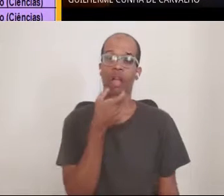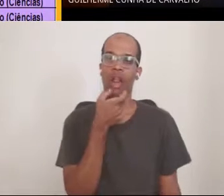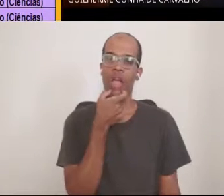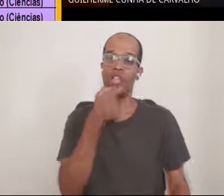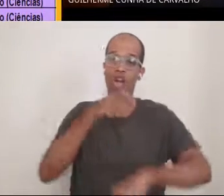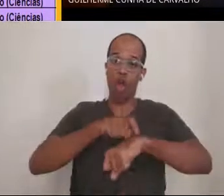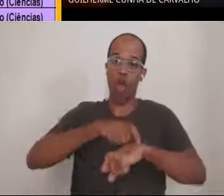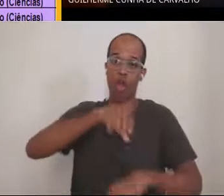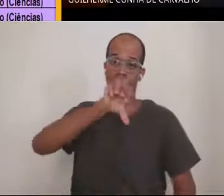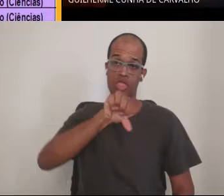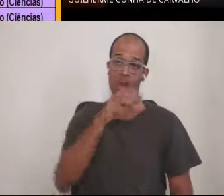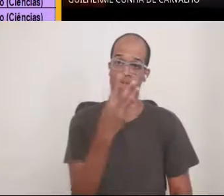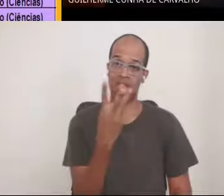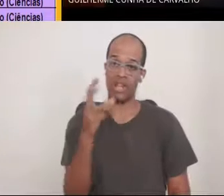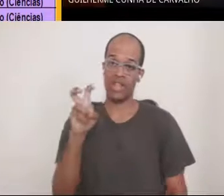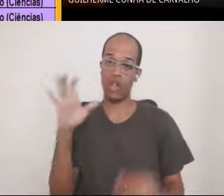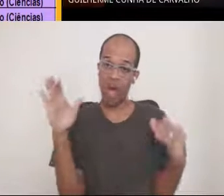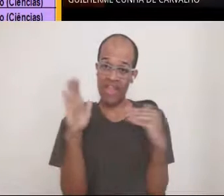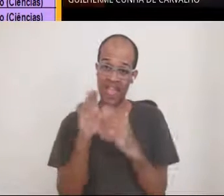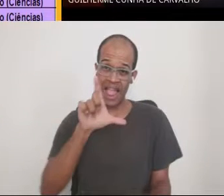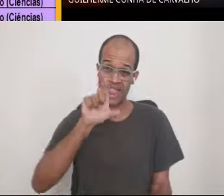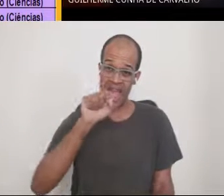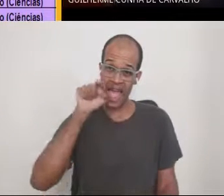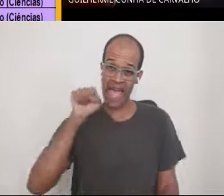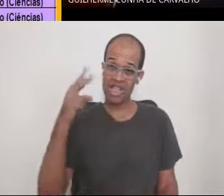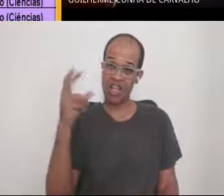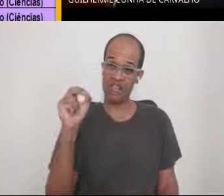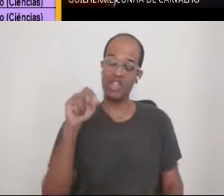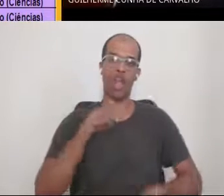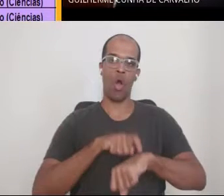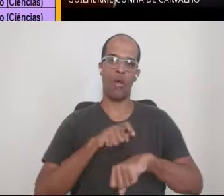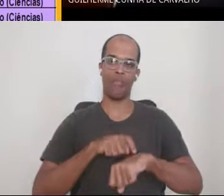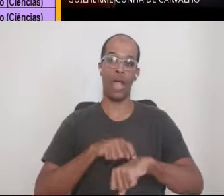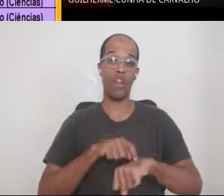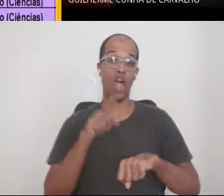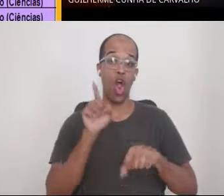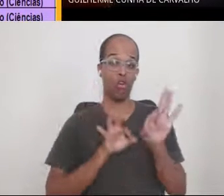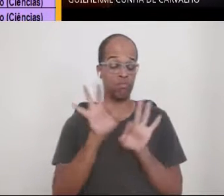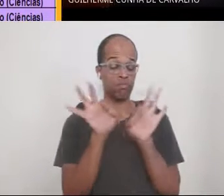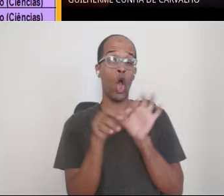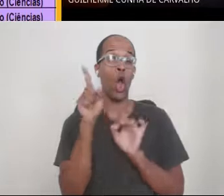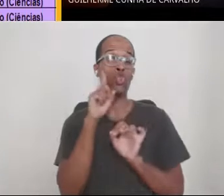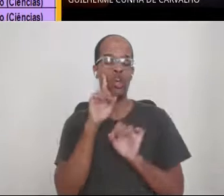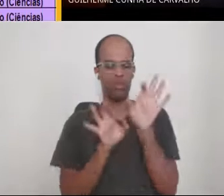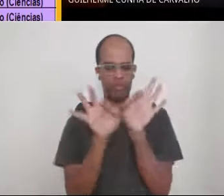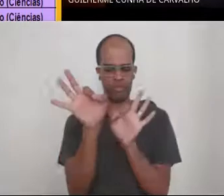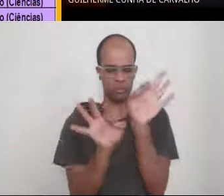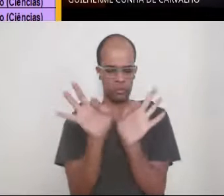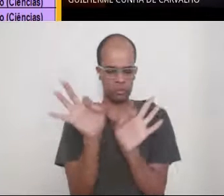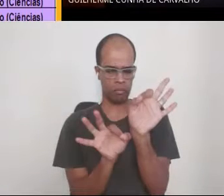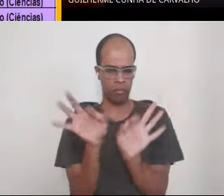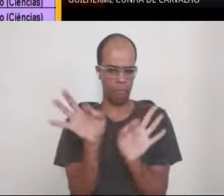das 9h35 às 10h20. Então, na hora que ele for pensar no dia dele, na segunda-feira, estou pensando na